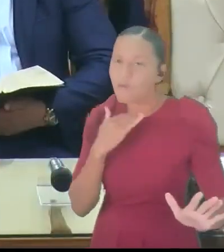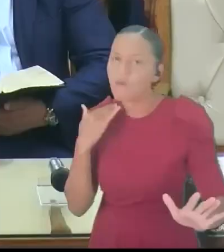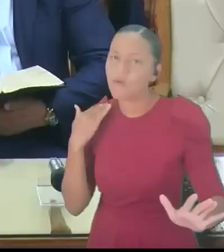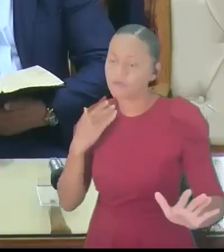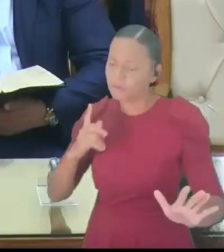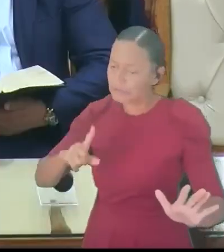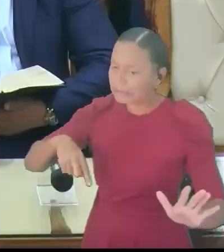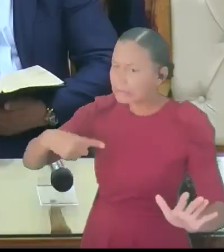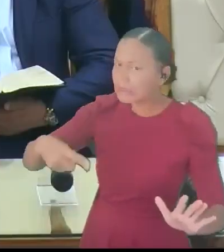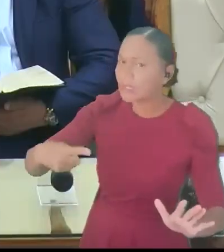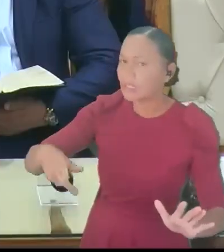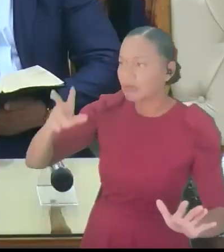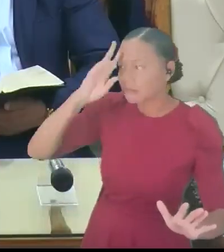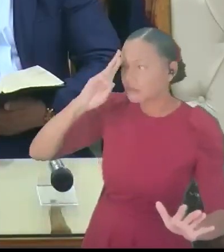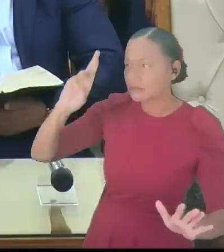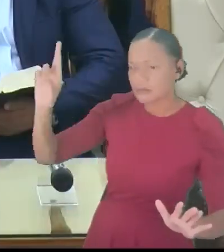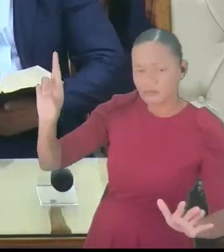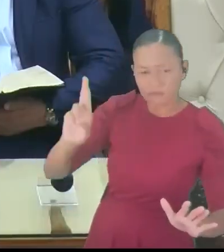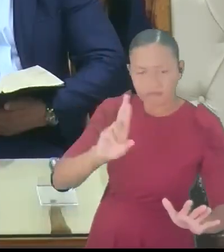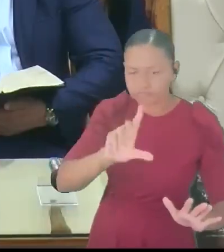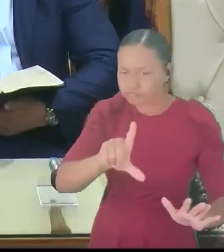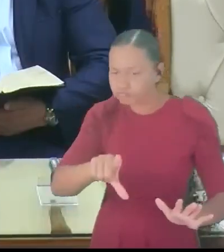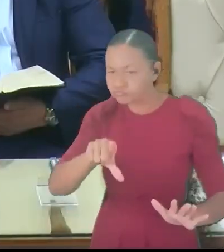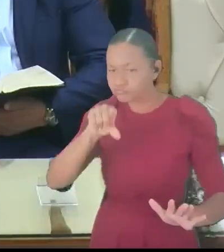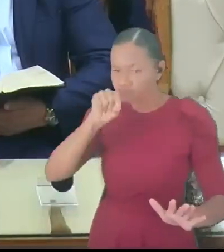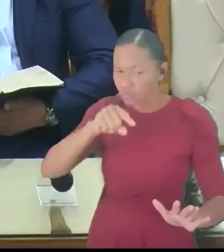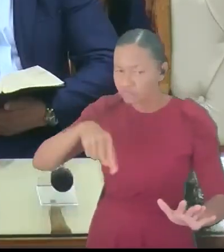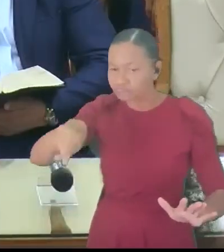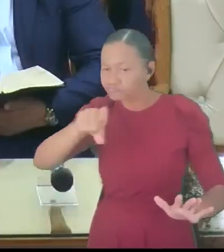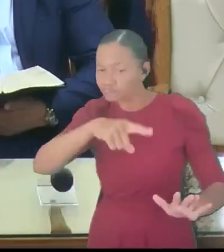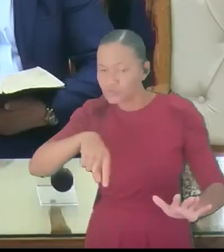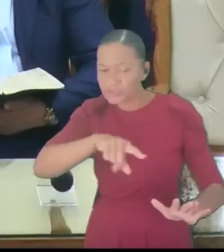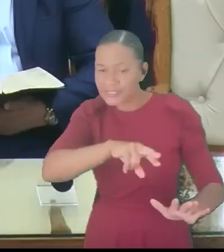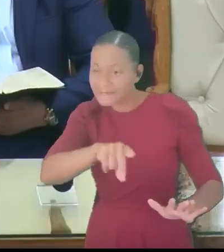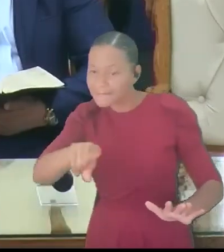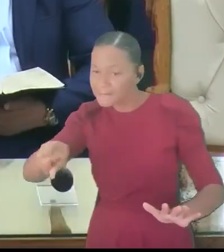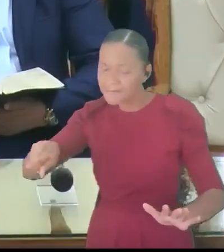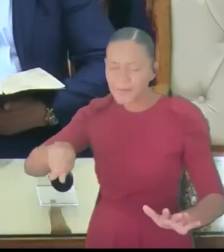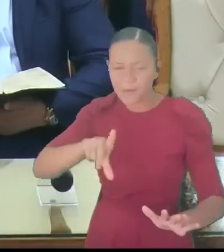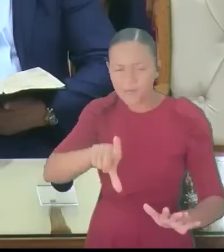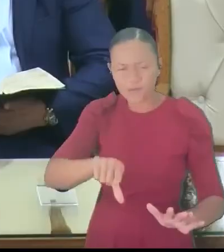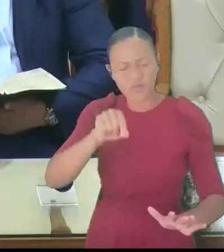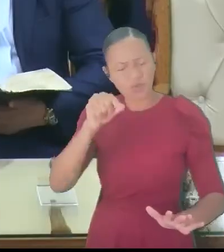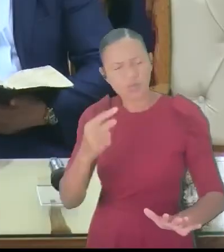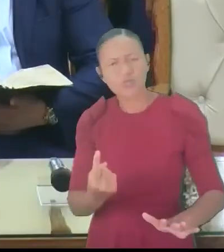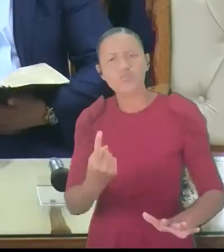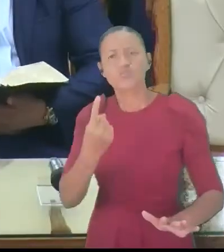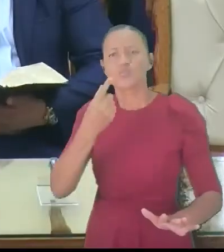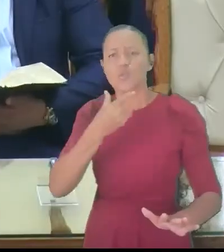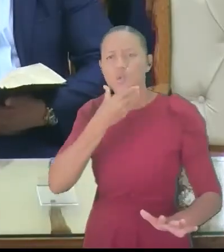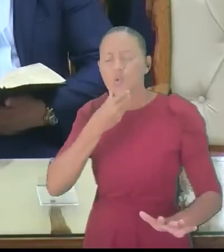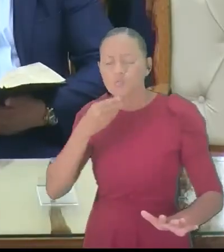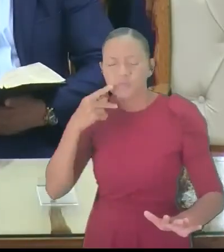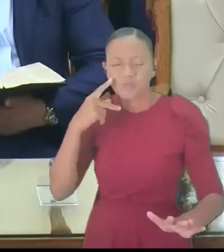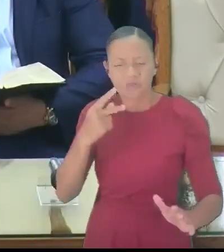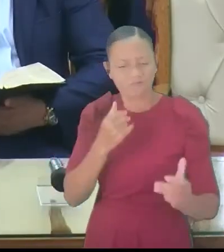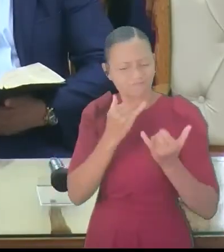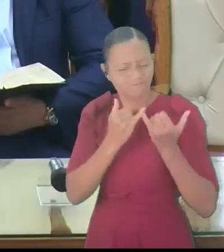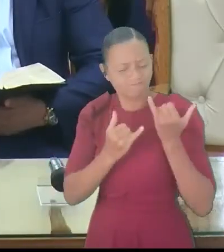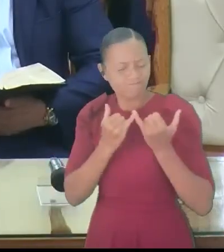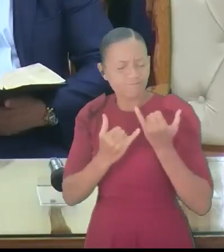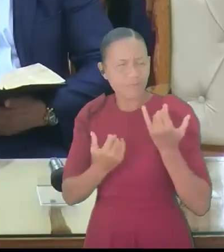tempo depois o Senhor levantará entre vossos irmãos um profeta semelhante a